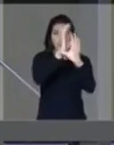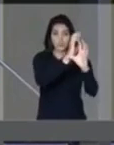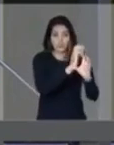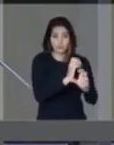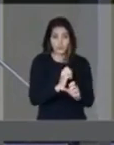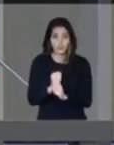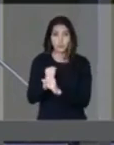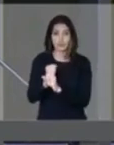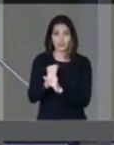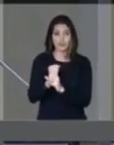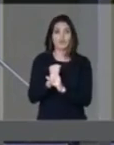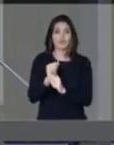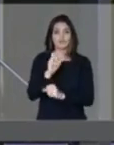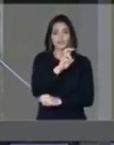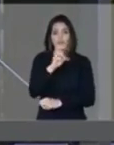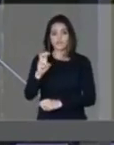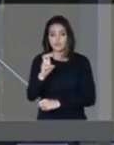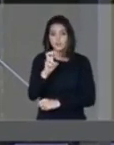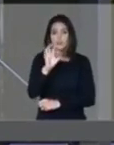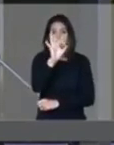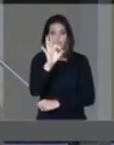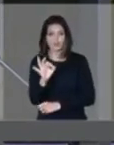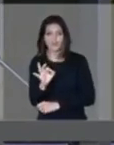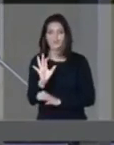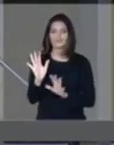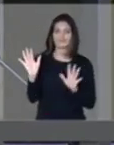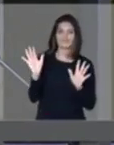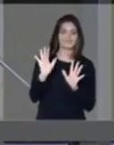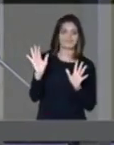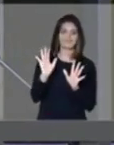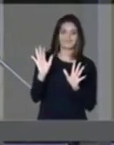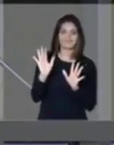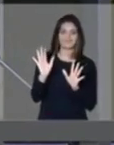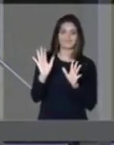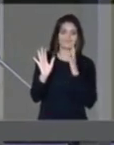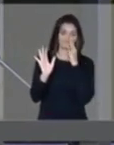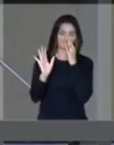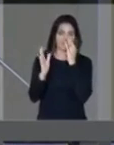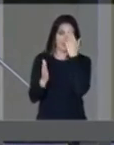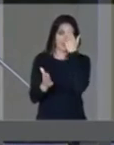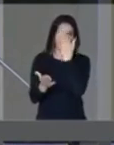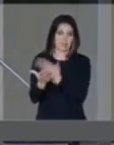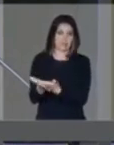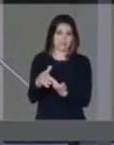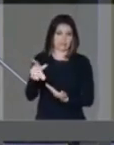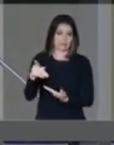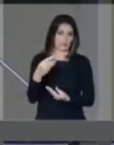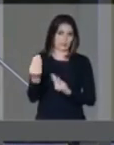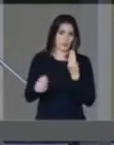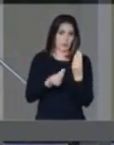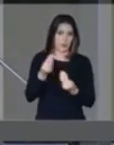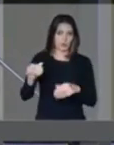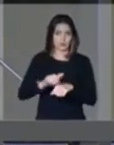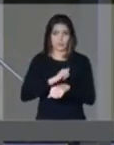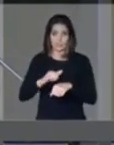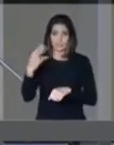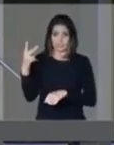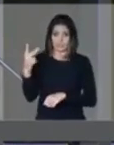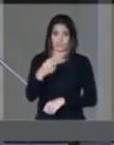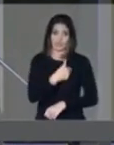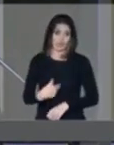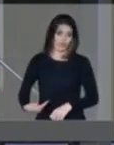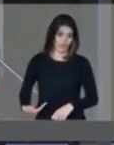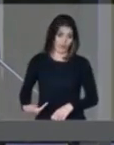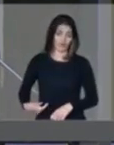55% do povo já reprova e não acredita na forma como Jair Bolsonaro governa o